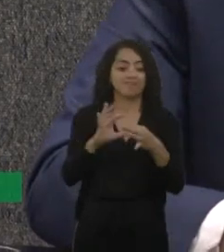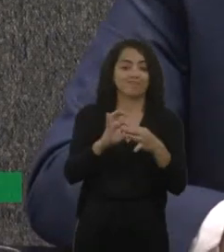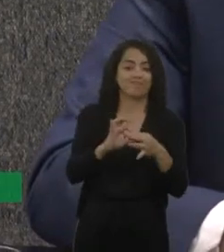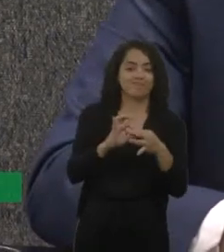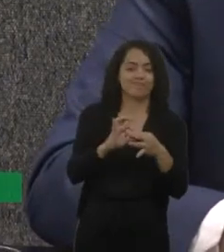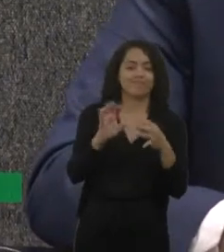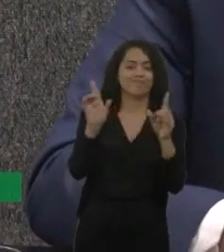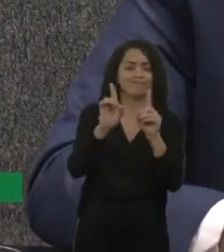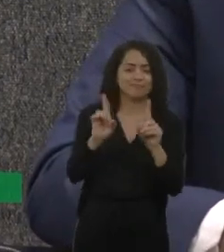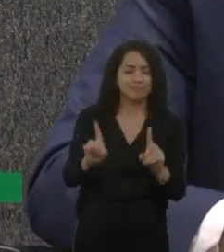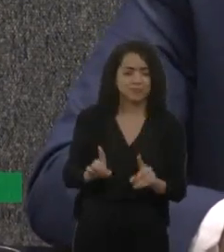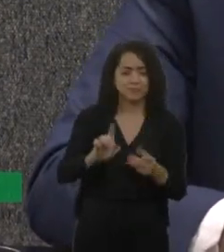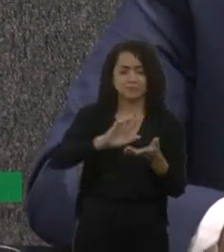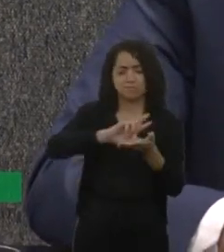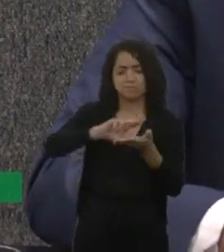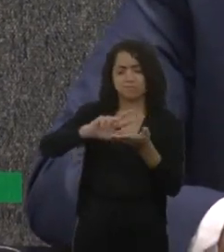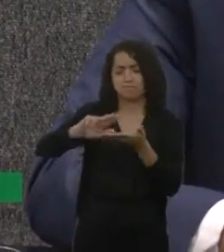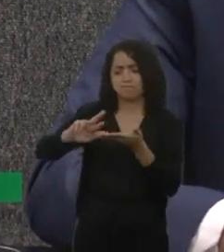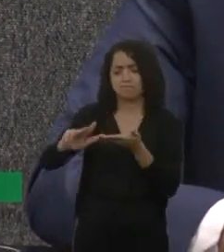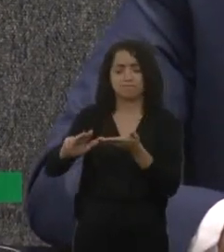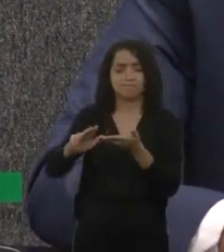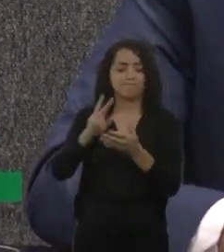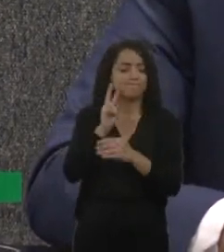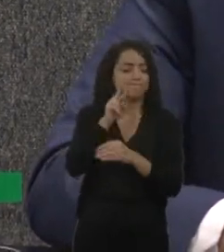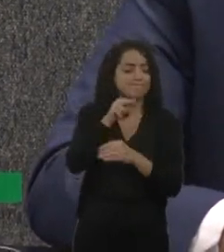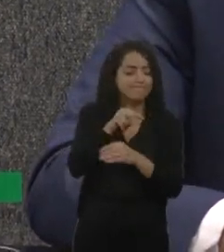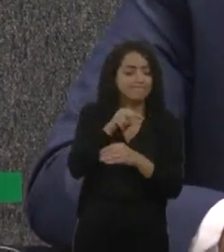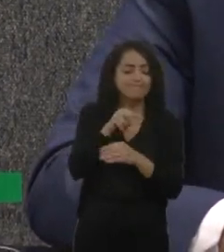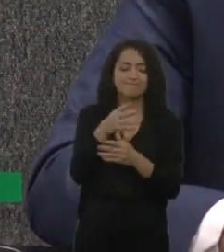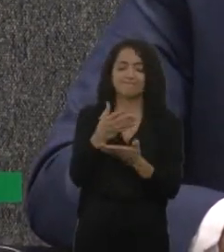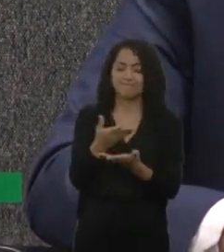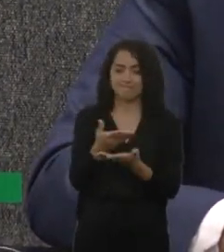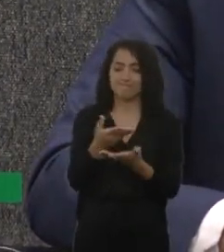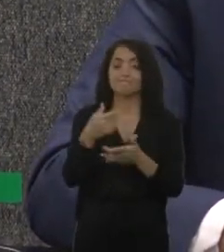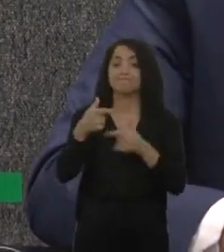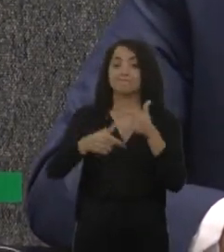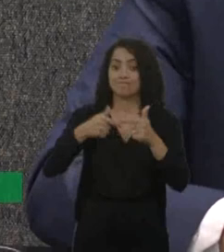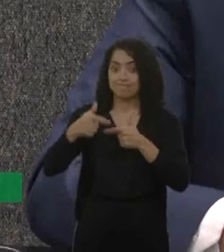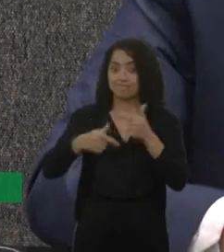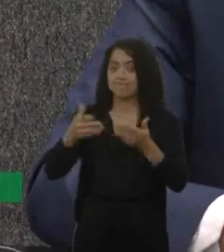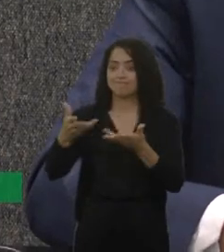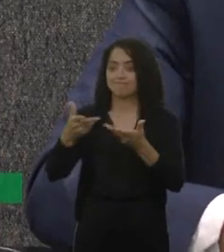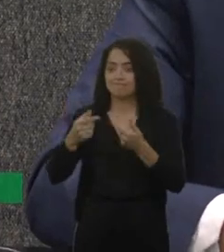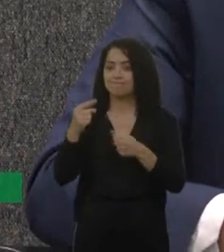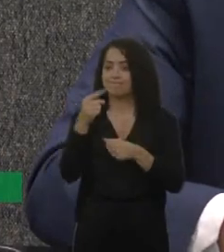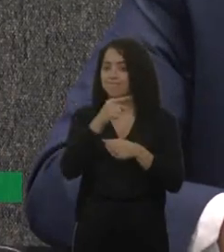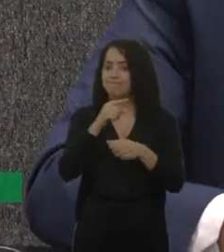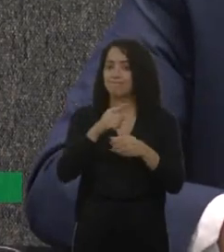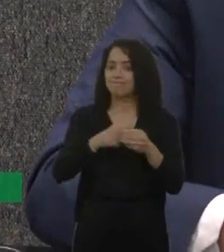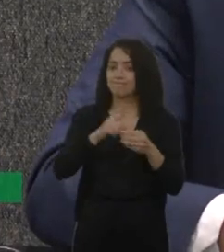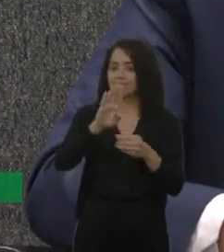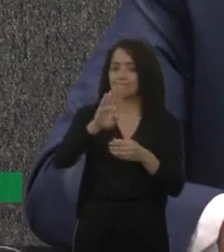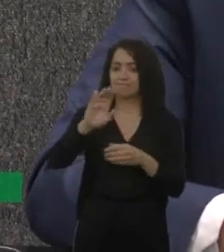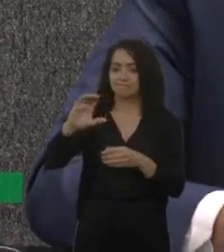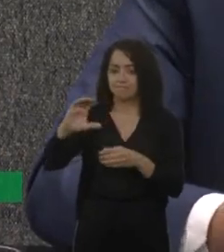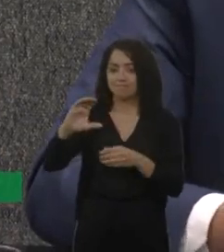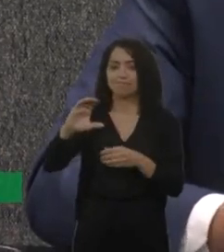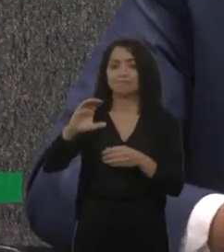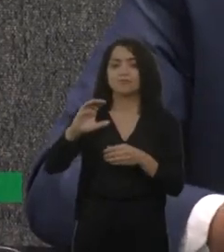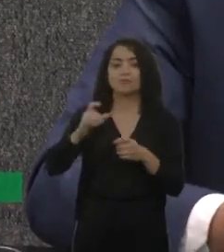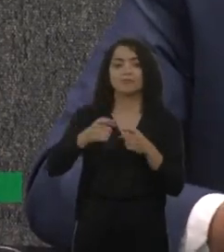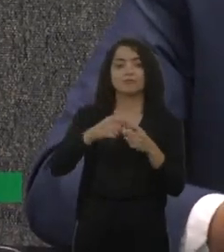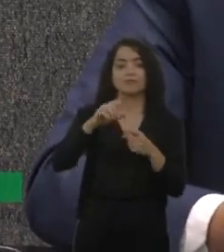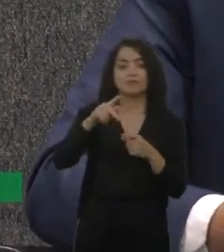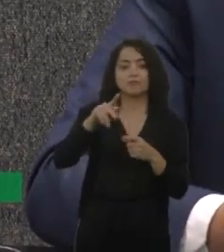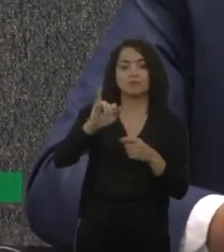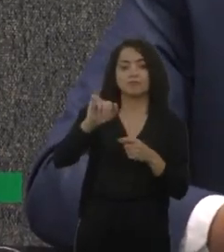múltipla, e que não são olhados. Nós tivemos um excelente trabalho na PAI de Balneário Camboriú, com o Dr. Pina, que